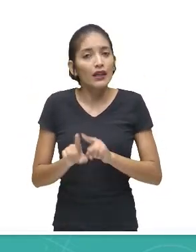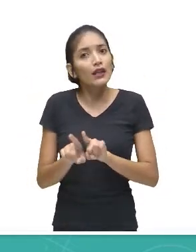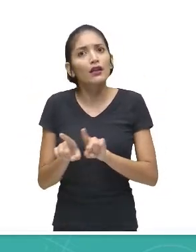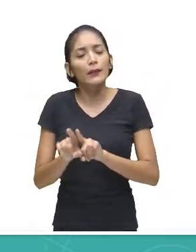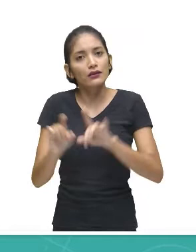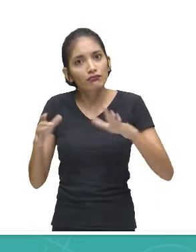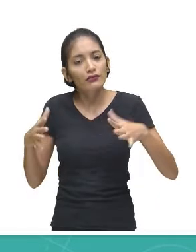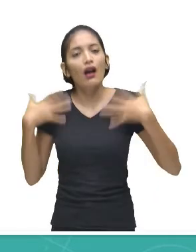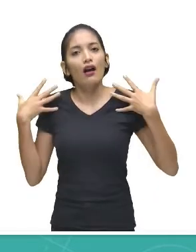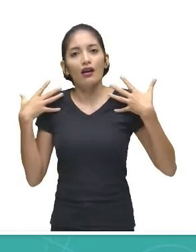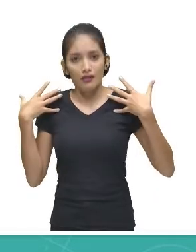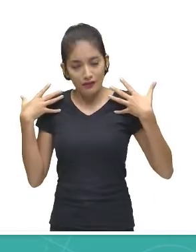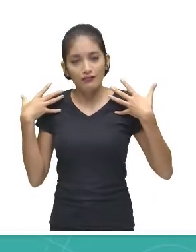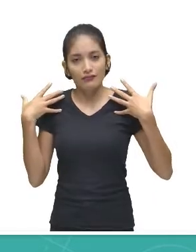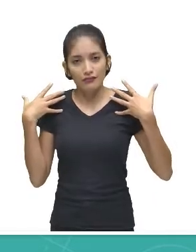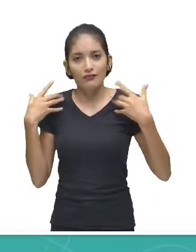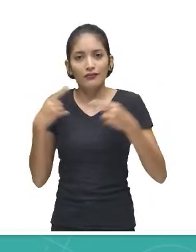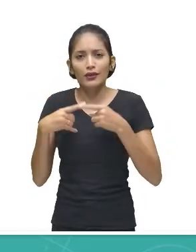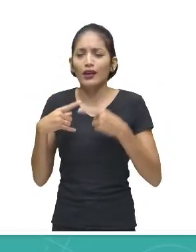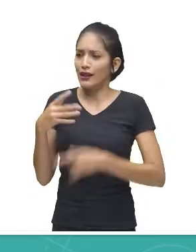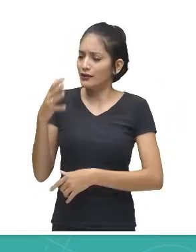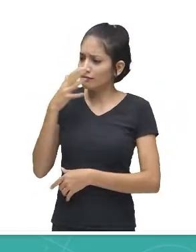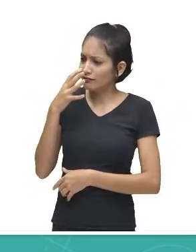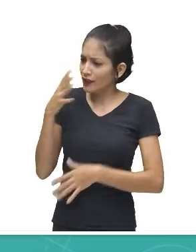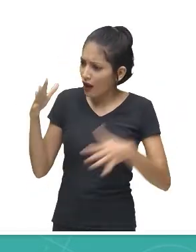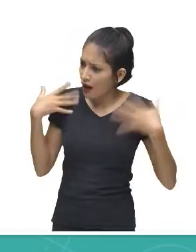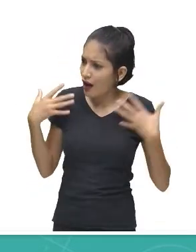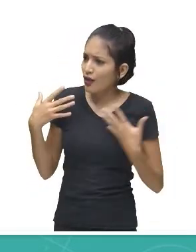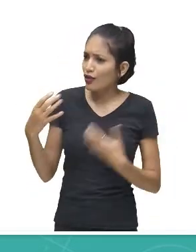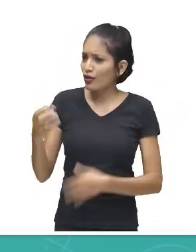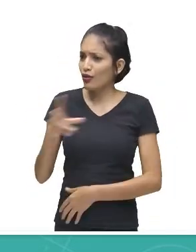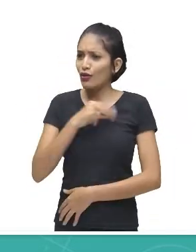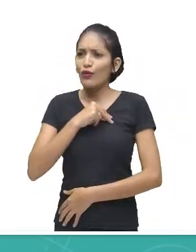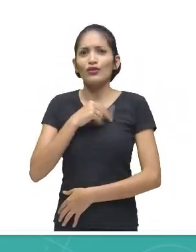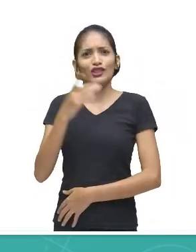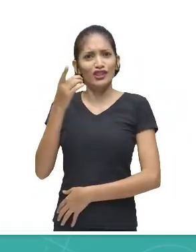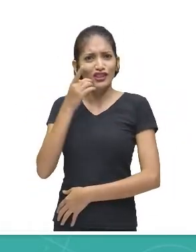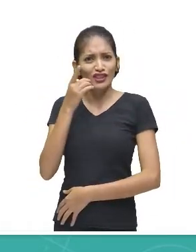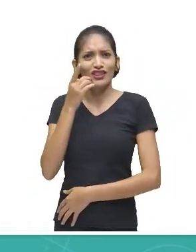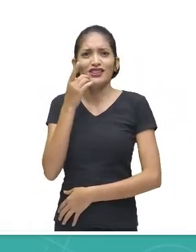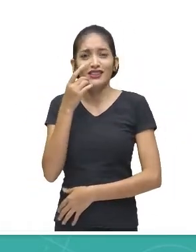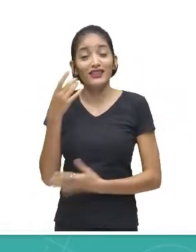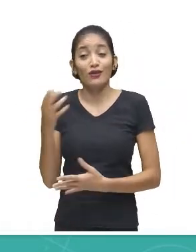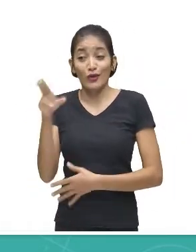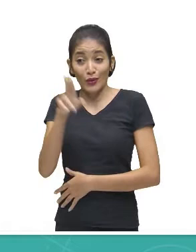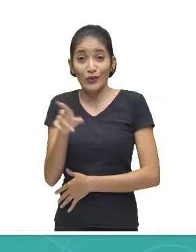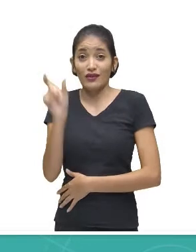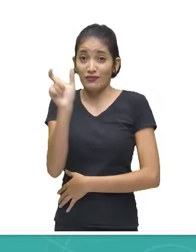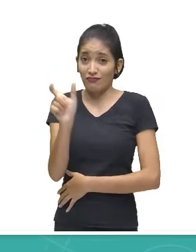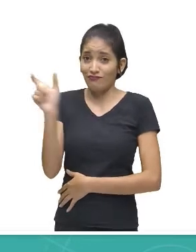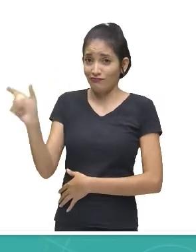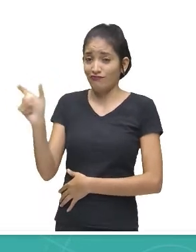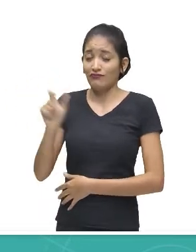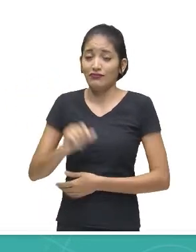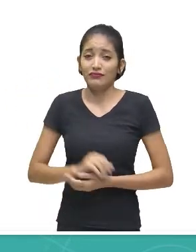surpresa, né? Que ele está surpreendido. Puxa, que dia bom. Caraca, moleque. Ele usou essa expressão.